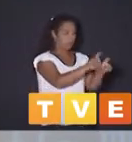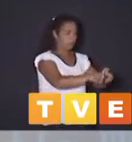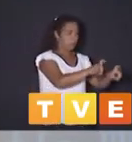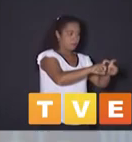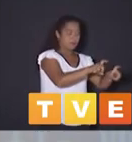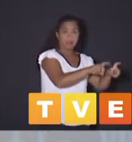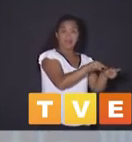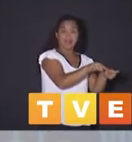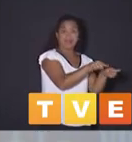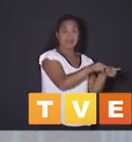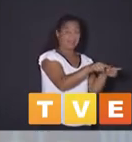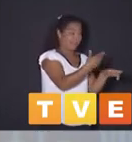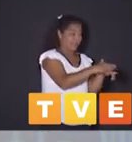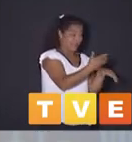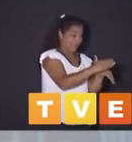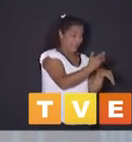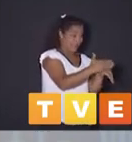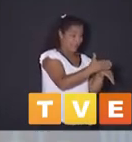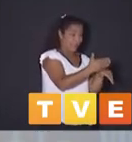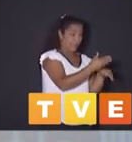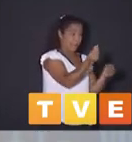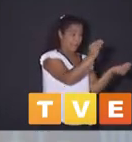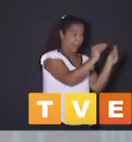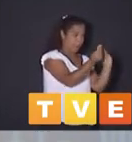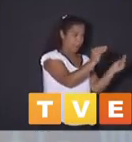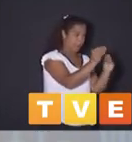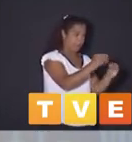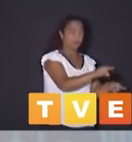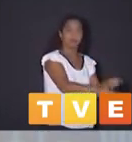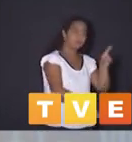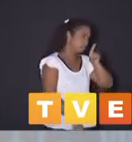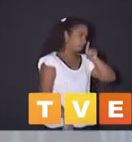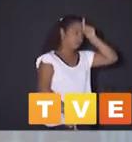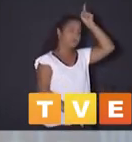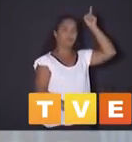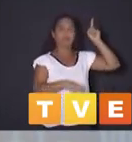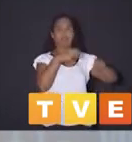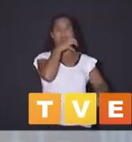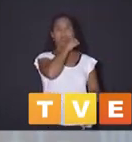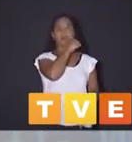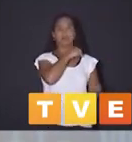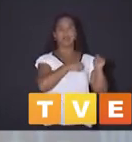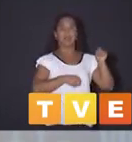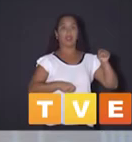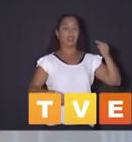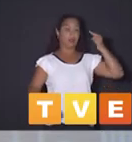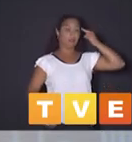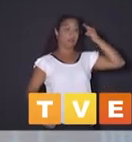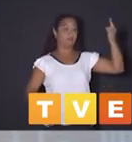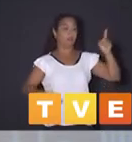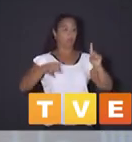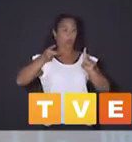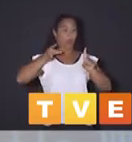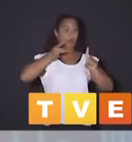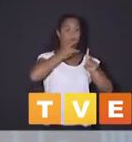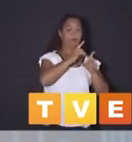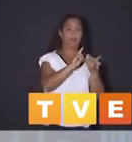máquina ela vai tomar decisões né aí a questão é ela vai tomar a decisão machista e homofóbica